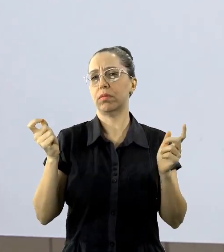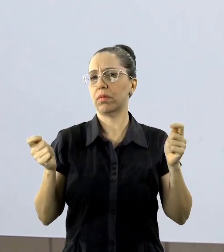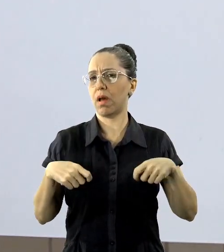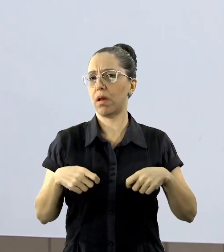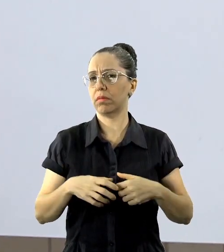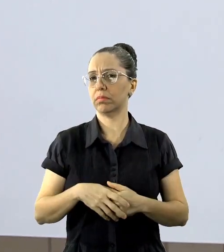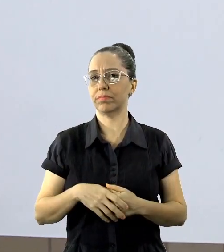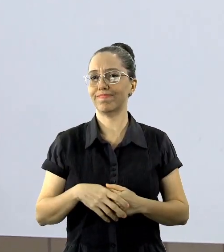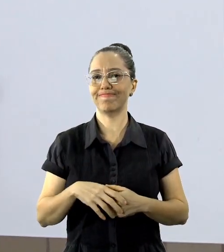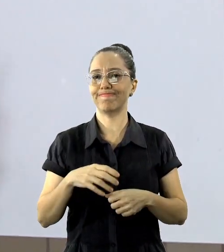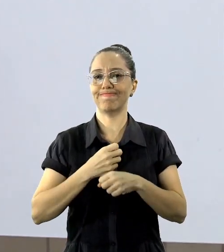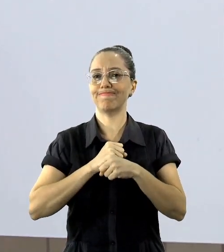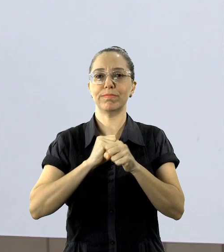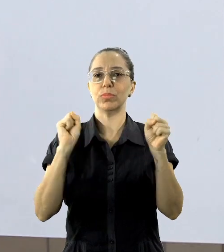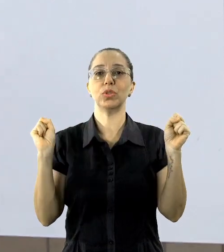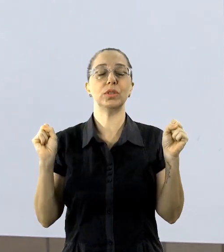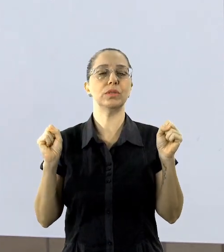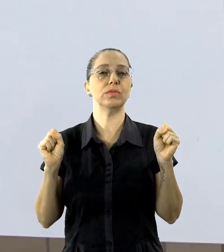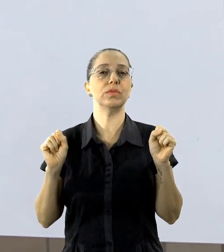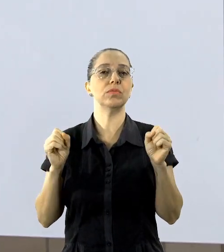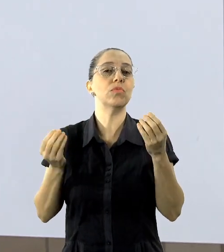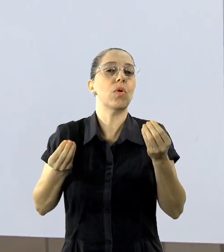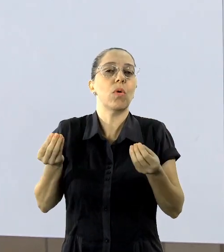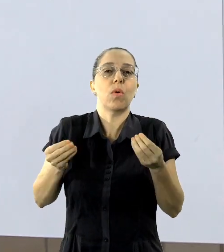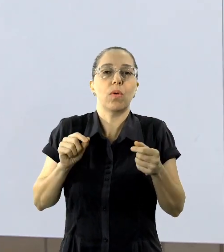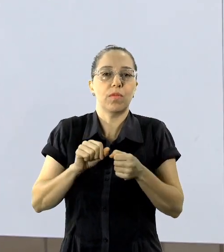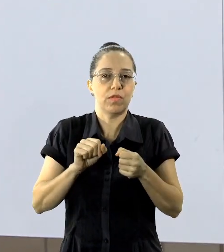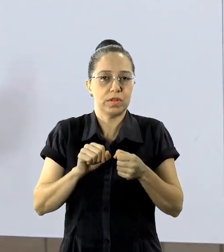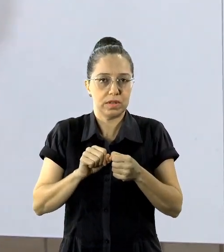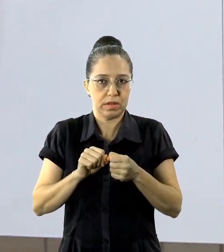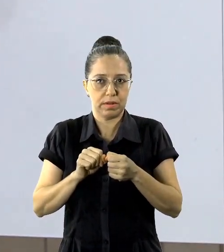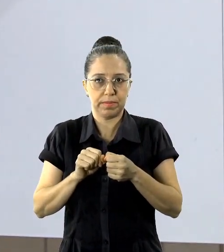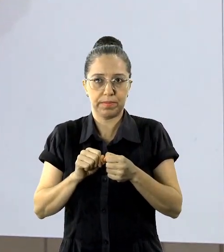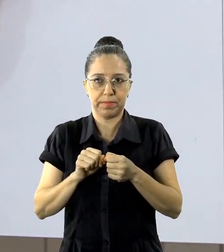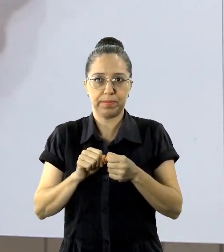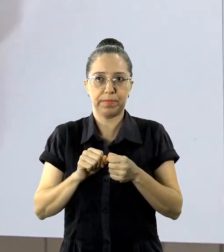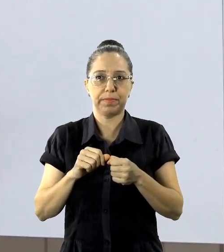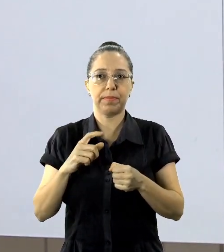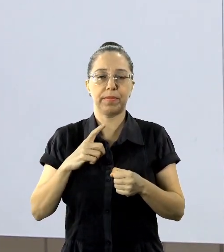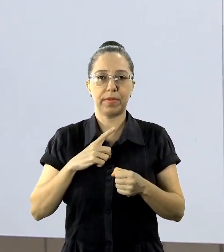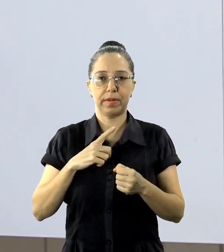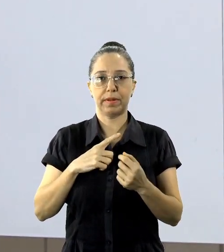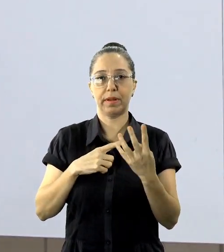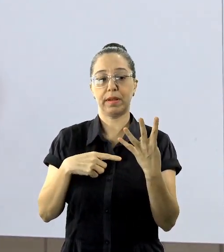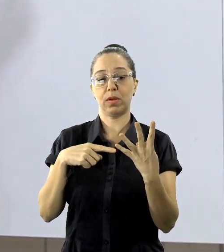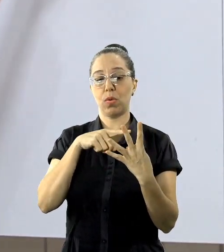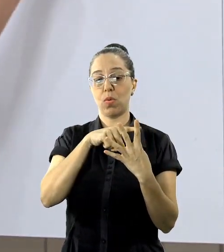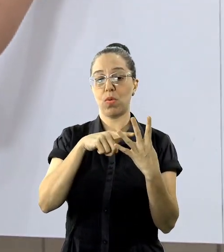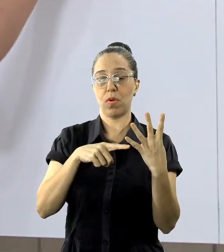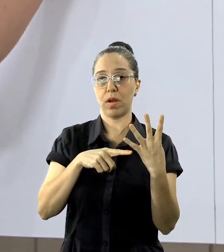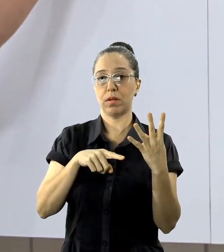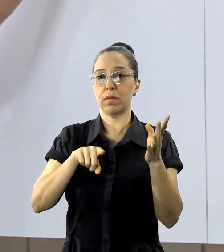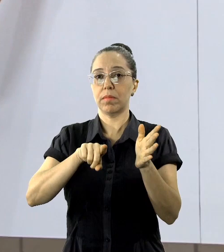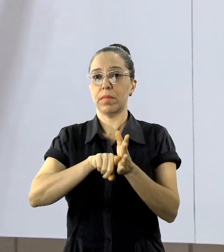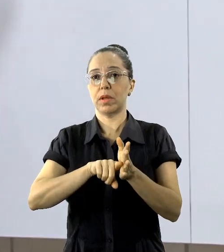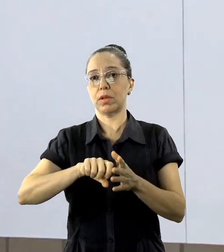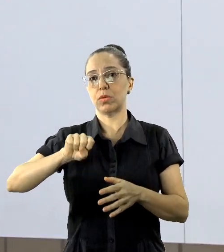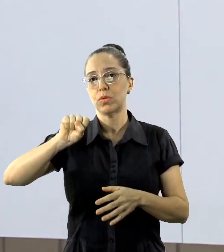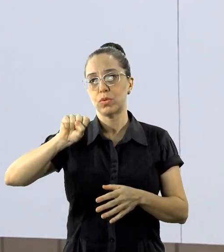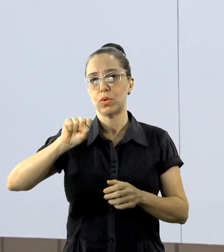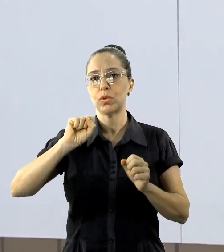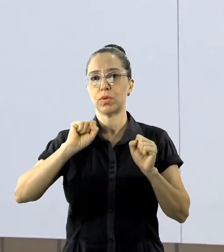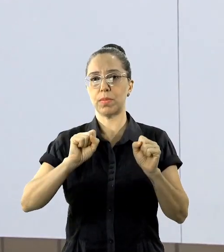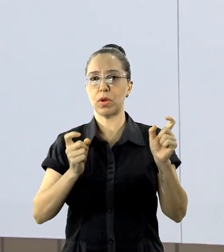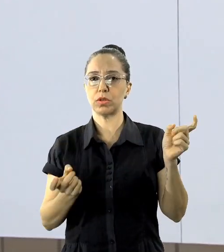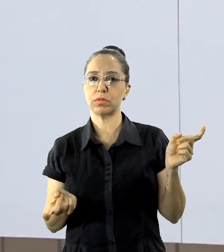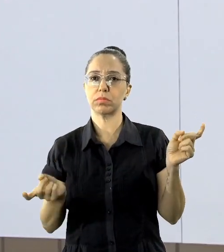Eita, não dá. E aí? O que vamos fazer? Nós temos aqui 4 menos 8. Nós podemos inverter? Fazer